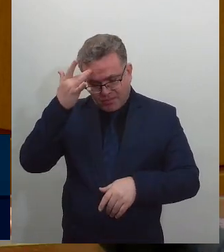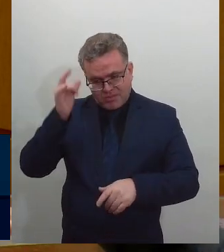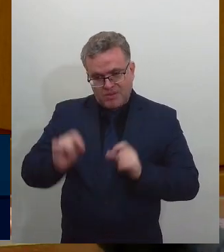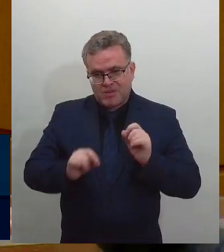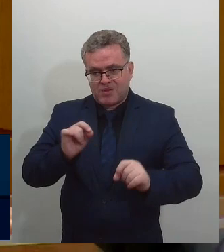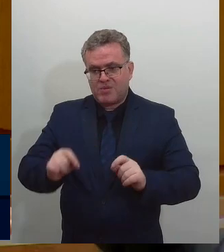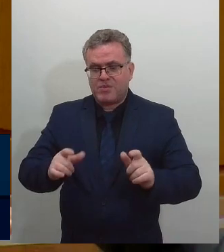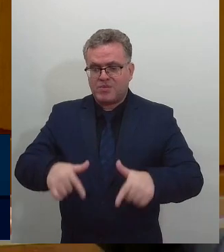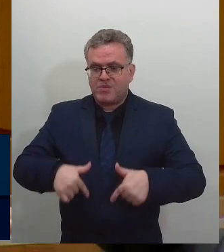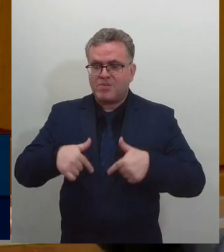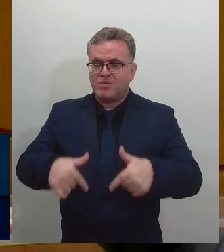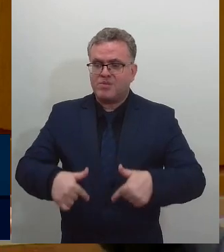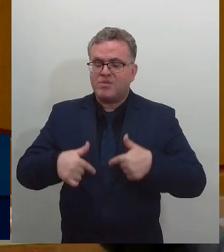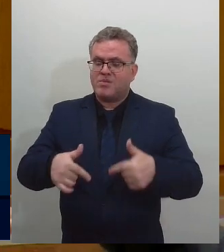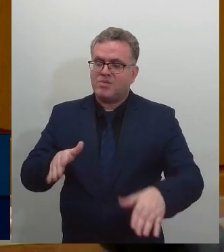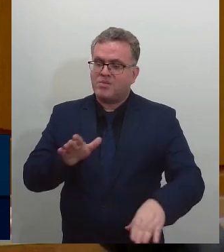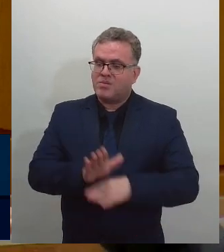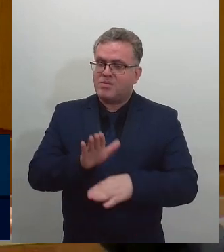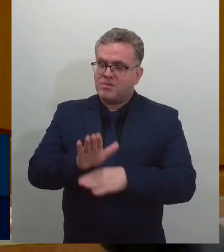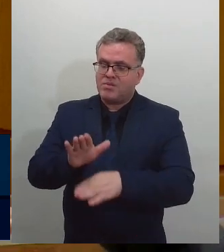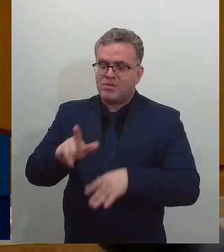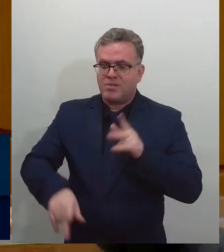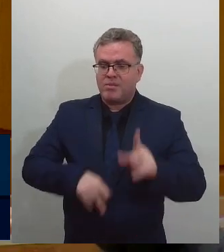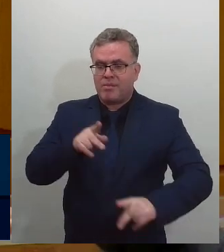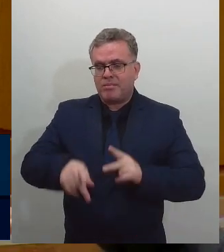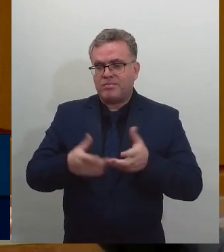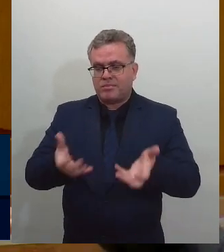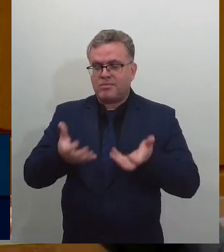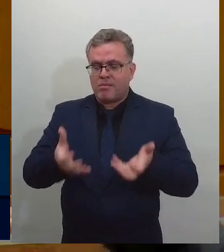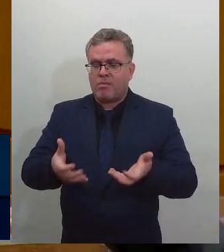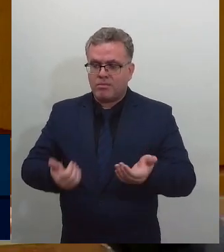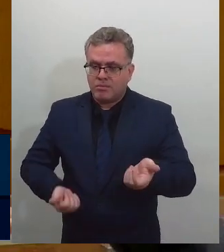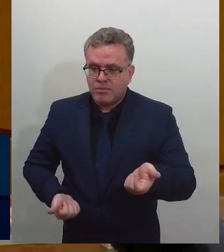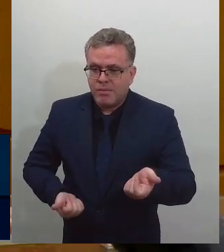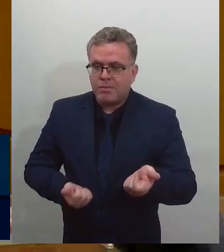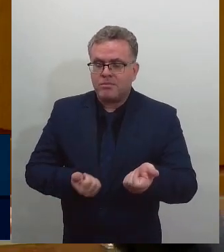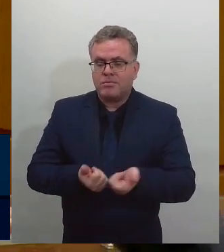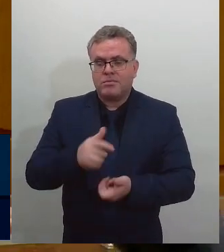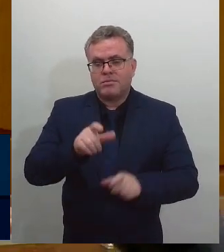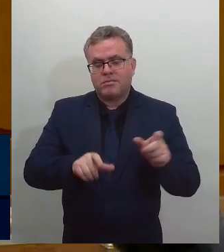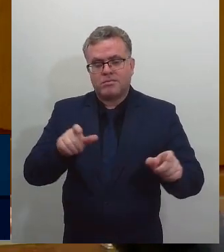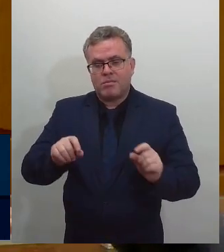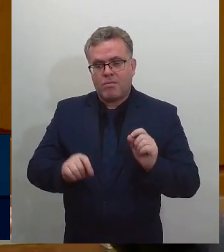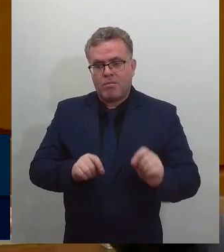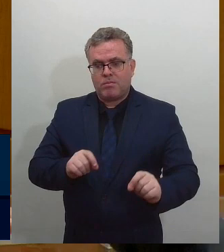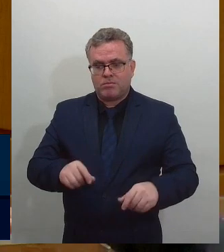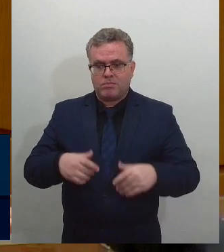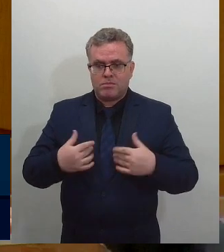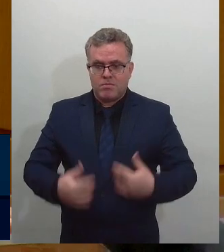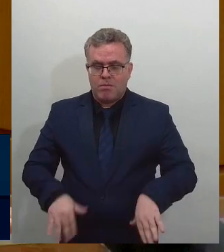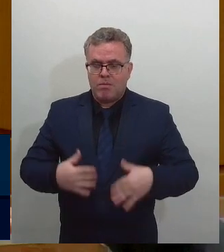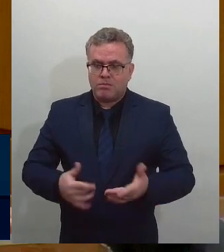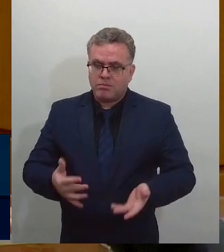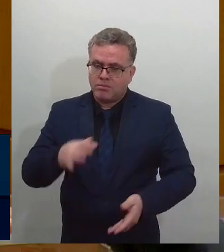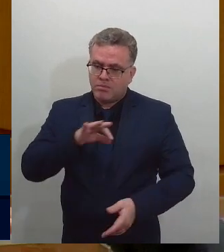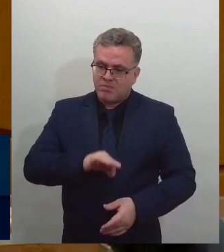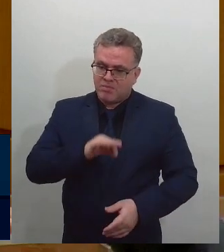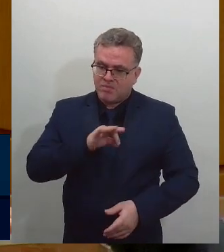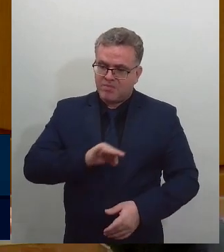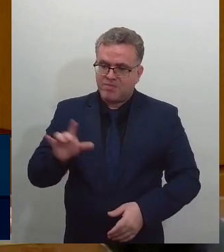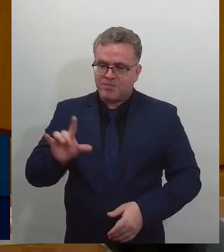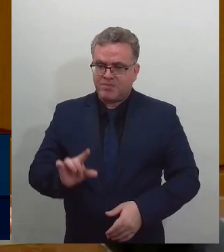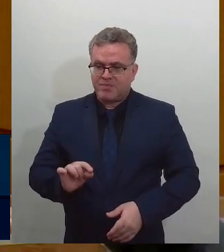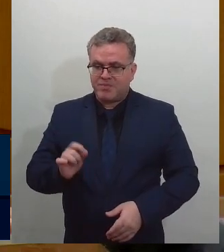a população, ajudar aquelas pessoas que não têm renda suficiente para uma